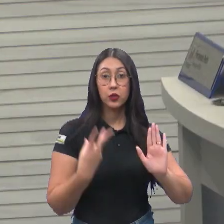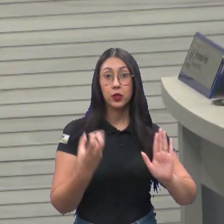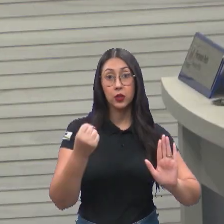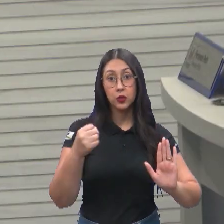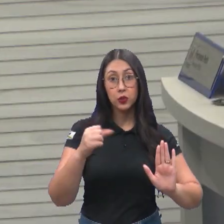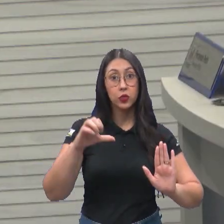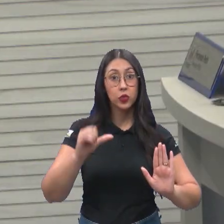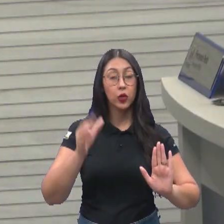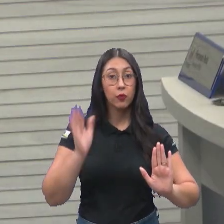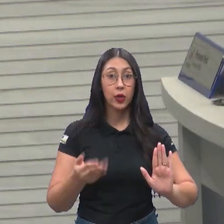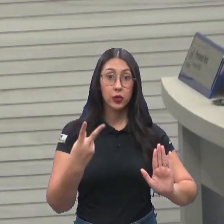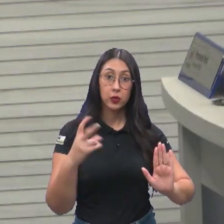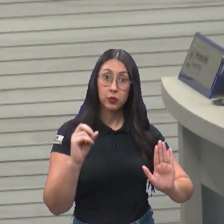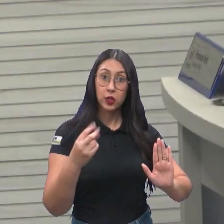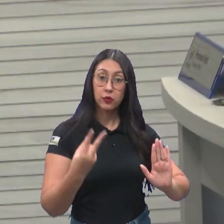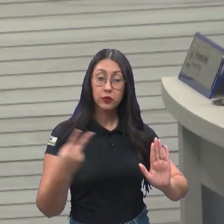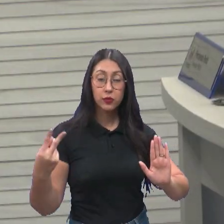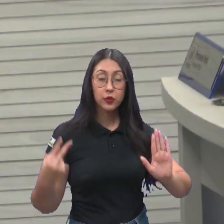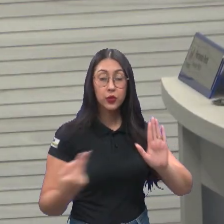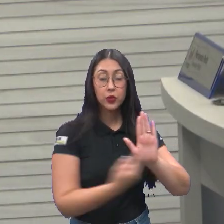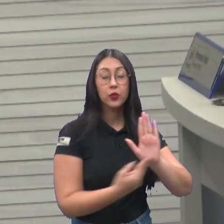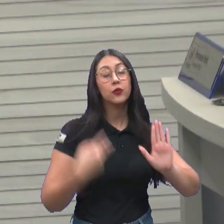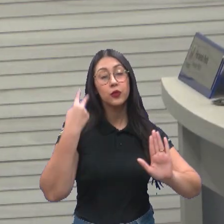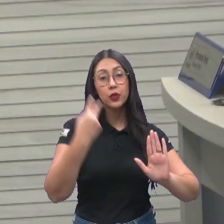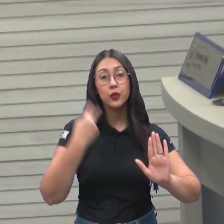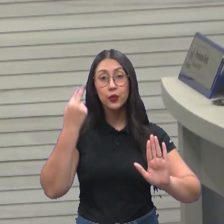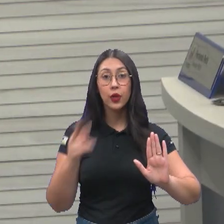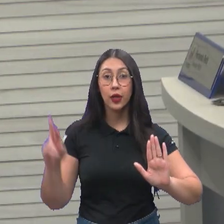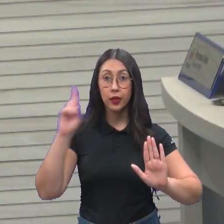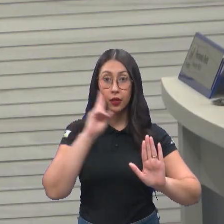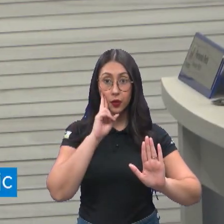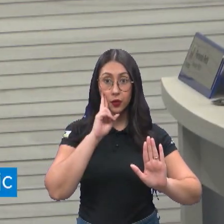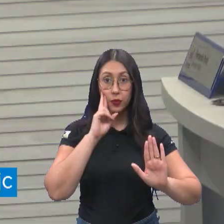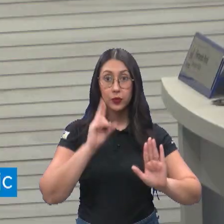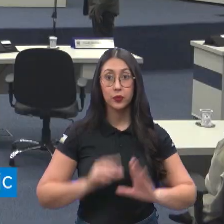389/2022, autoria do vereador Renato Santiago.